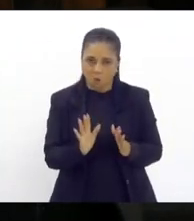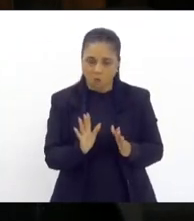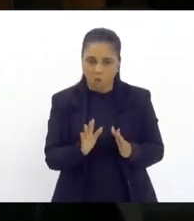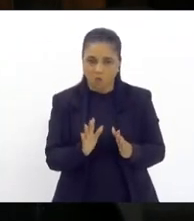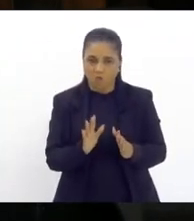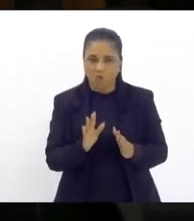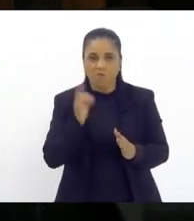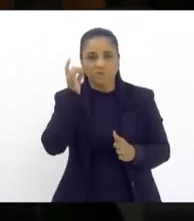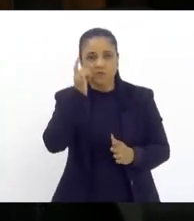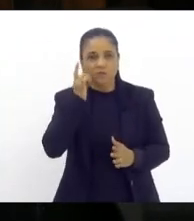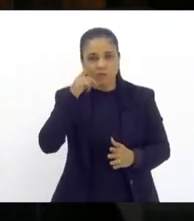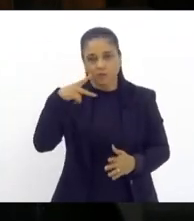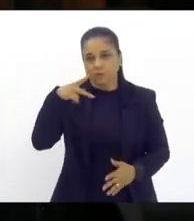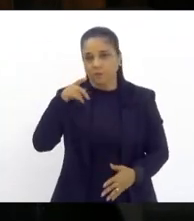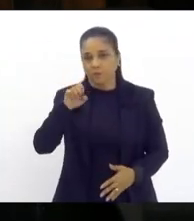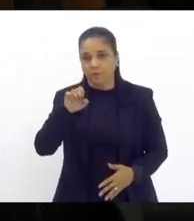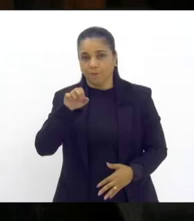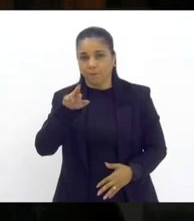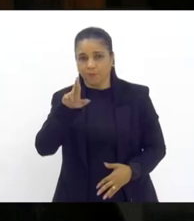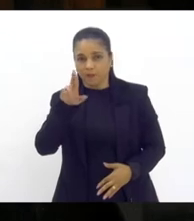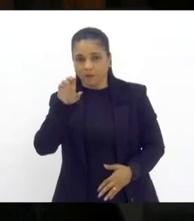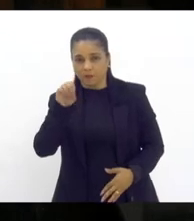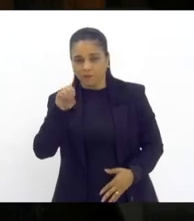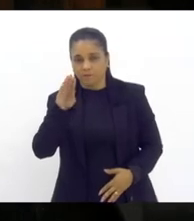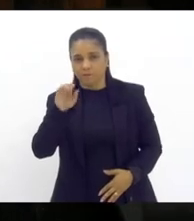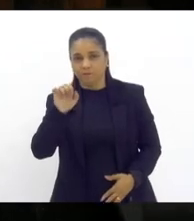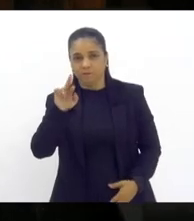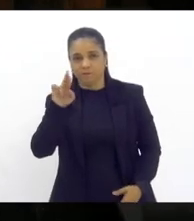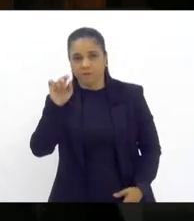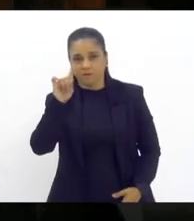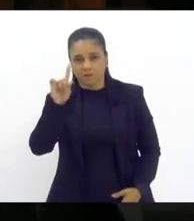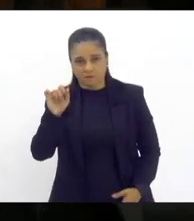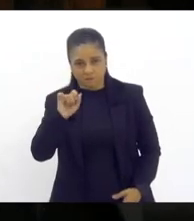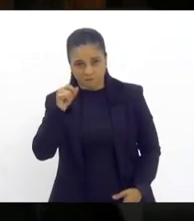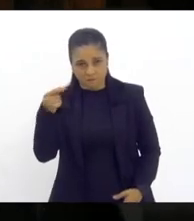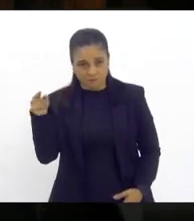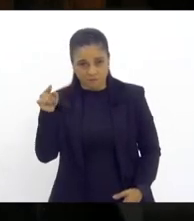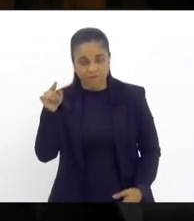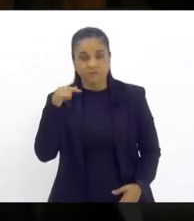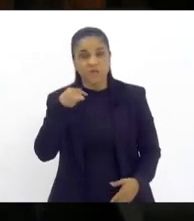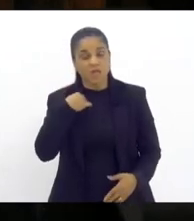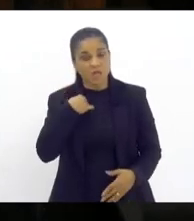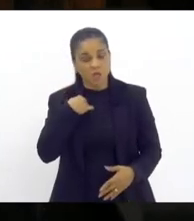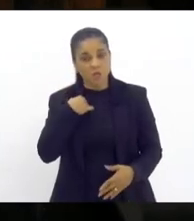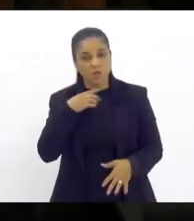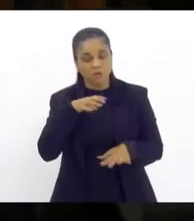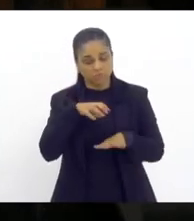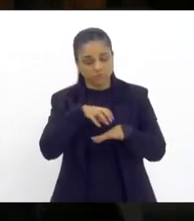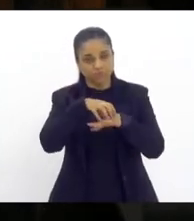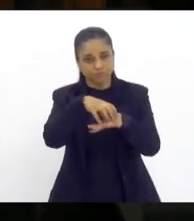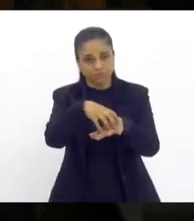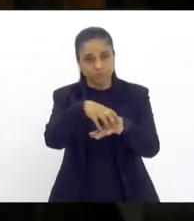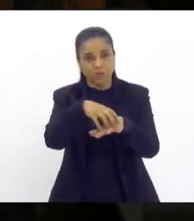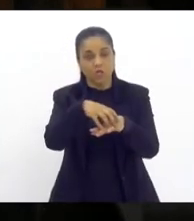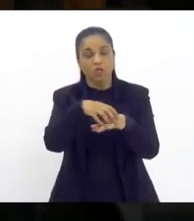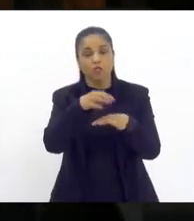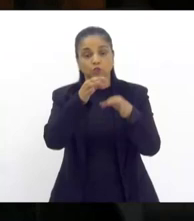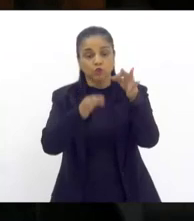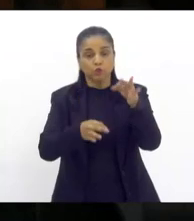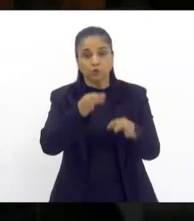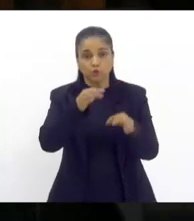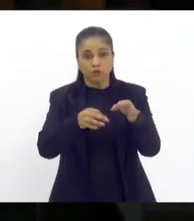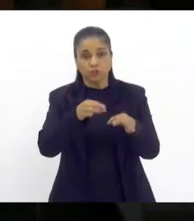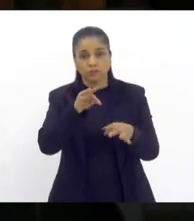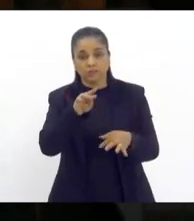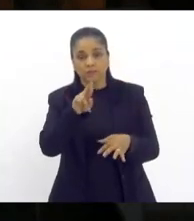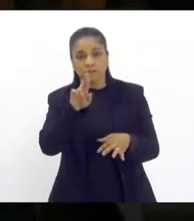Pedro, Pedro Bazão, eu ia ao Tribunal de Justiça fazer um